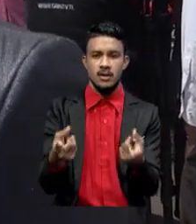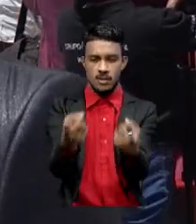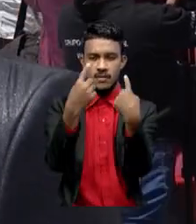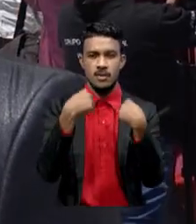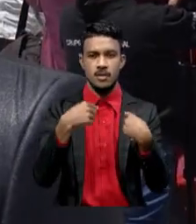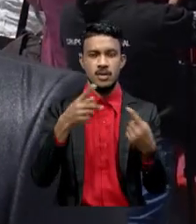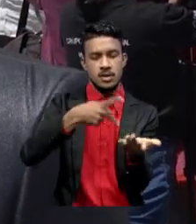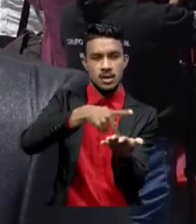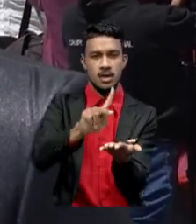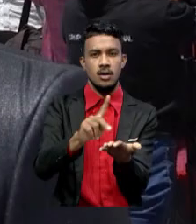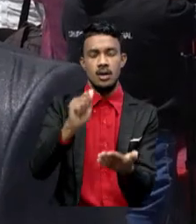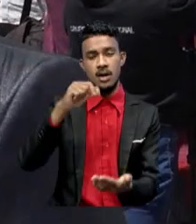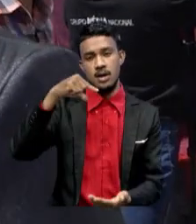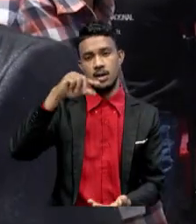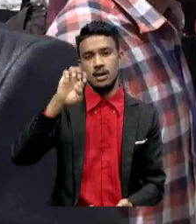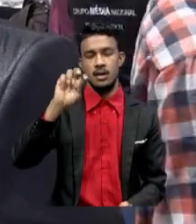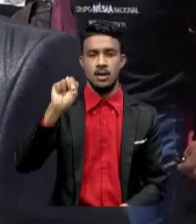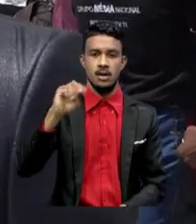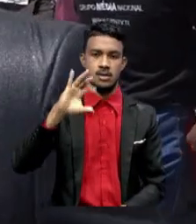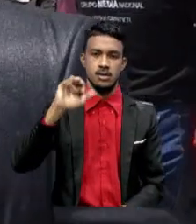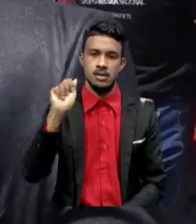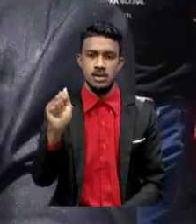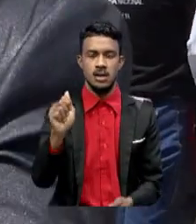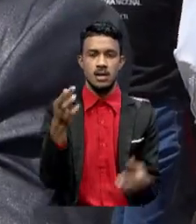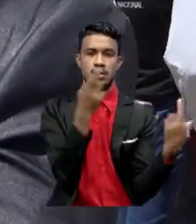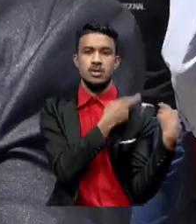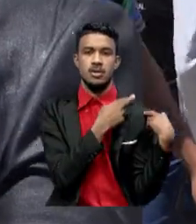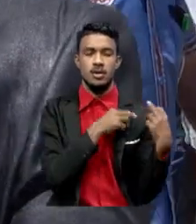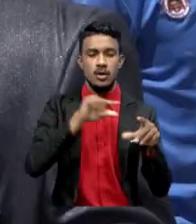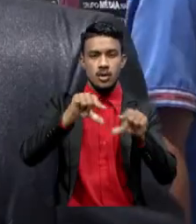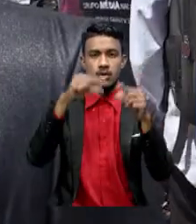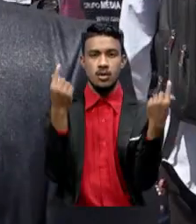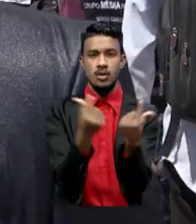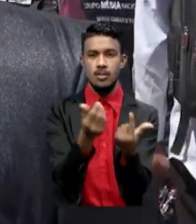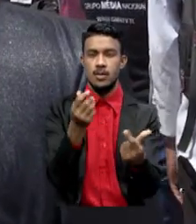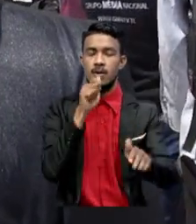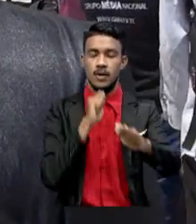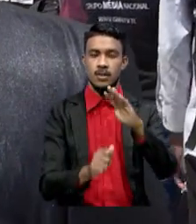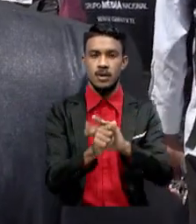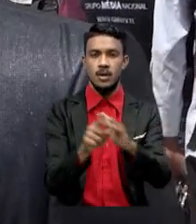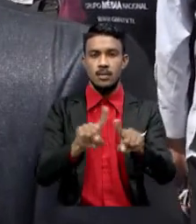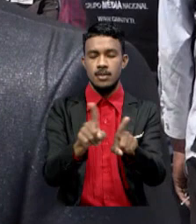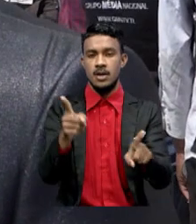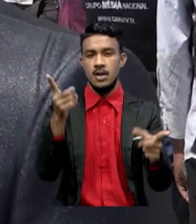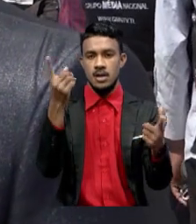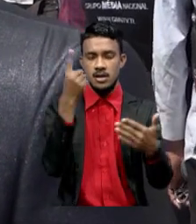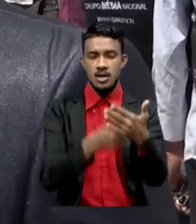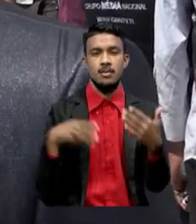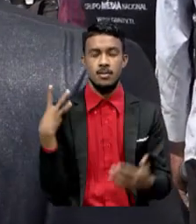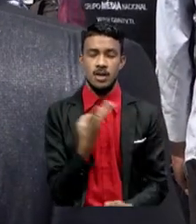nela dun dia. Azensia tem que tomar responsabilidade. Sira nebe grup si legal sira, mai be sai da maka ita halo makne